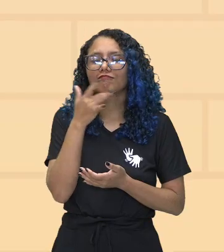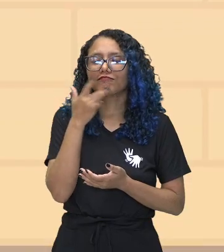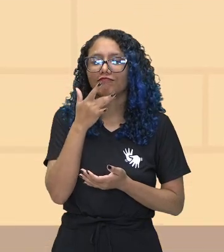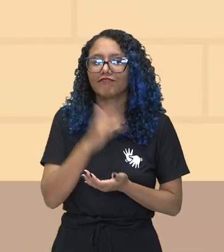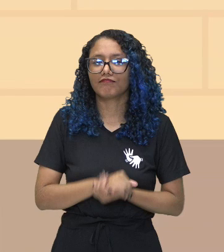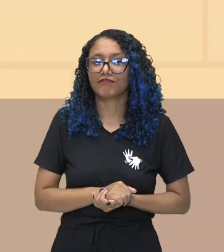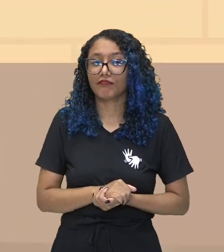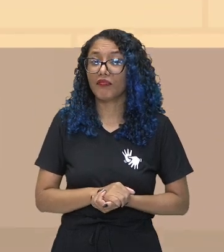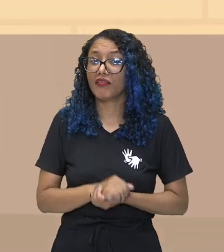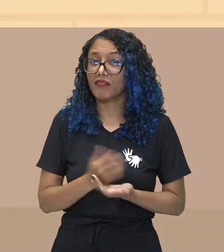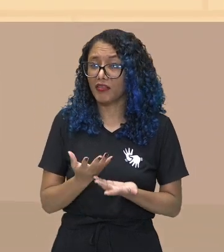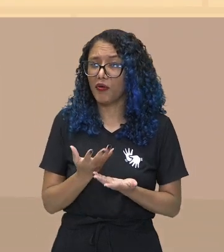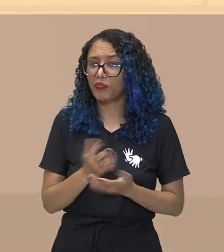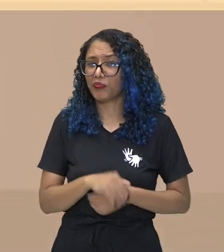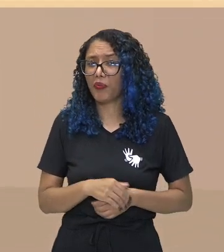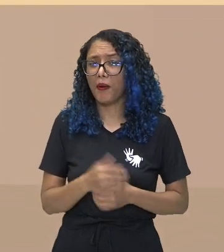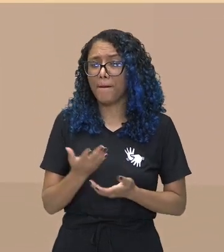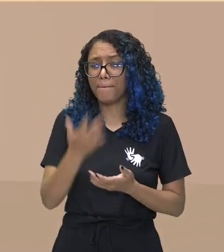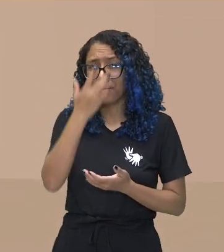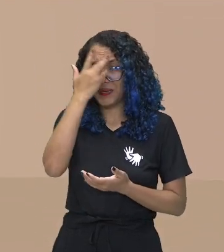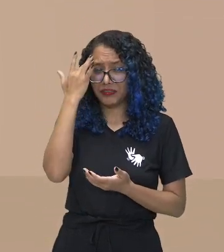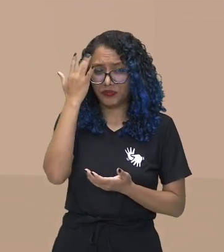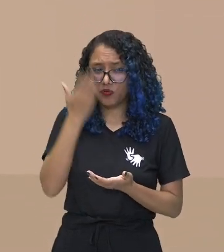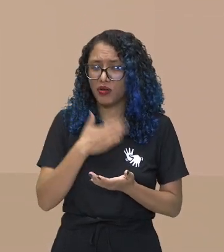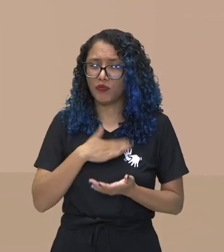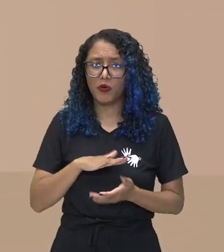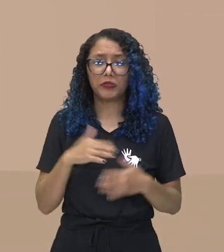Afinal, quem resiste a um pedaço de sabor e energia?